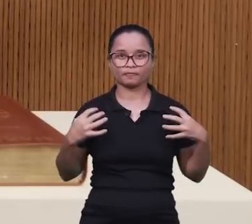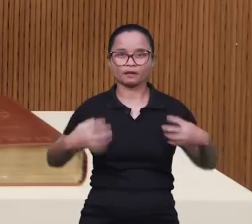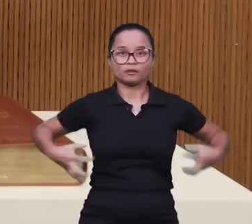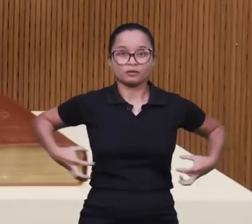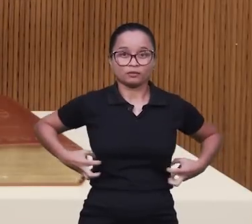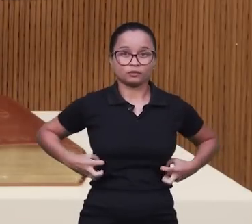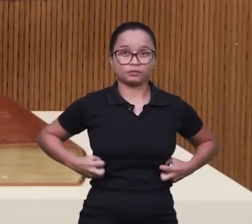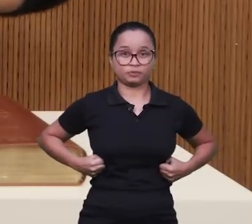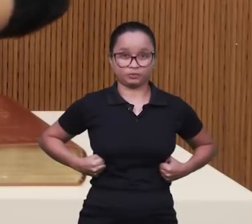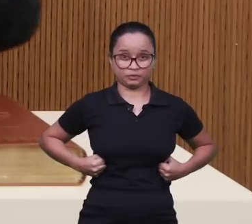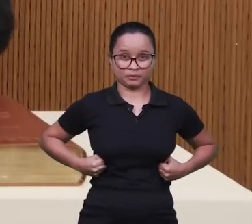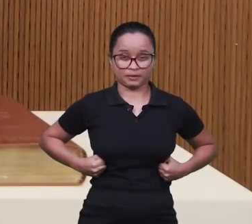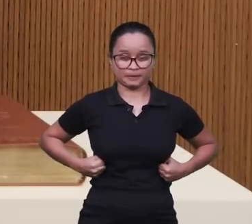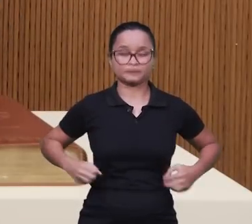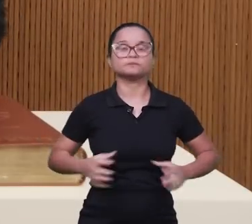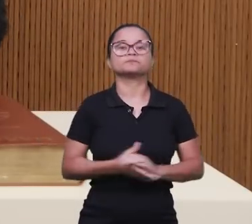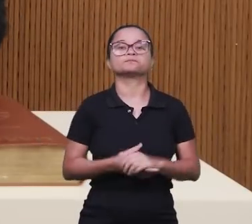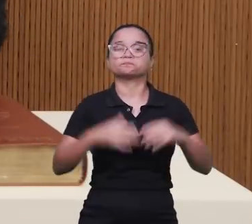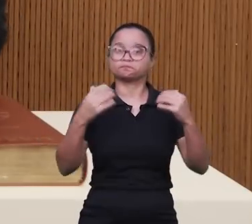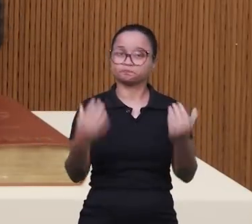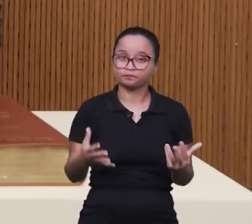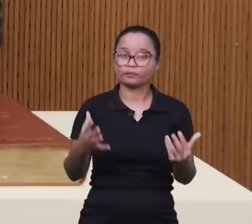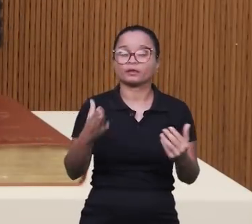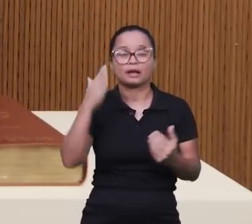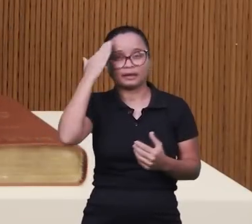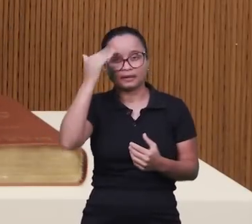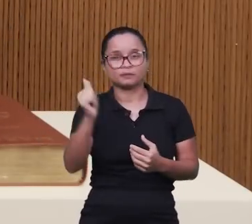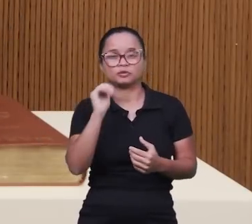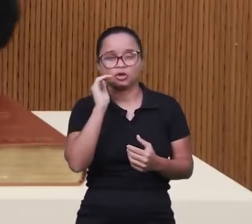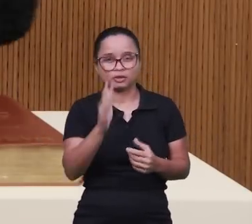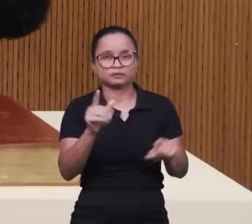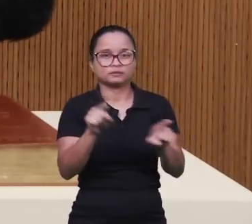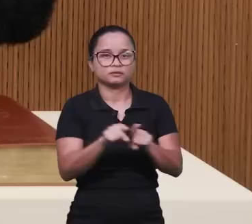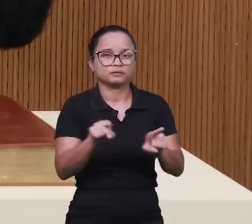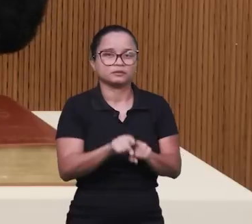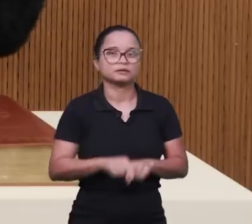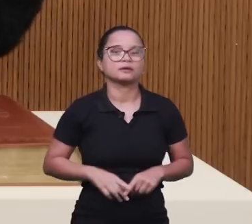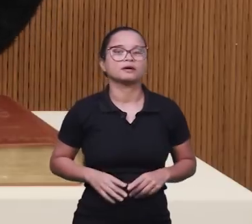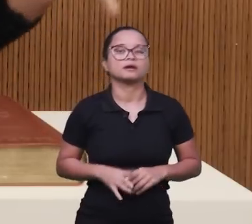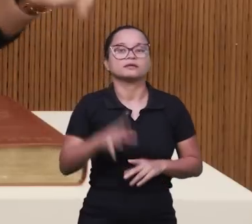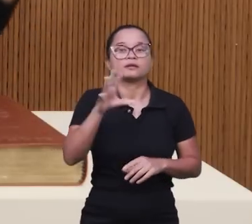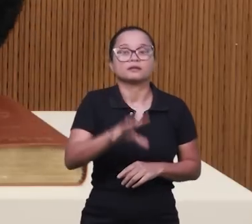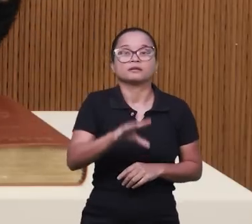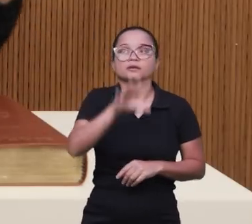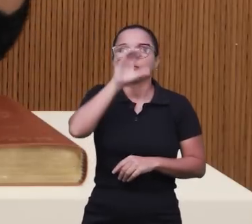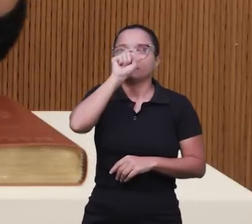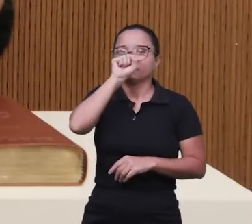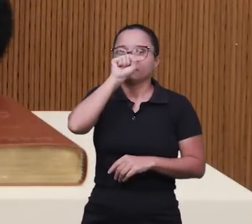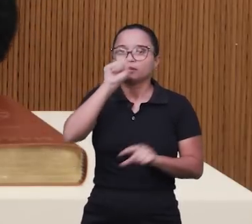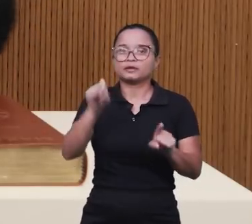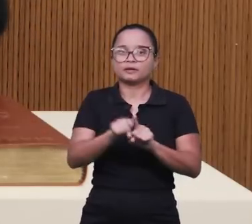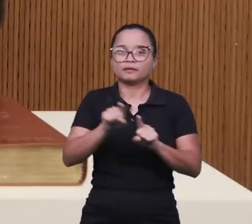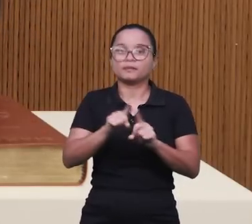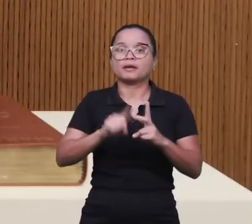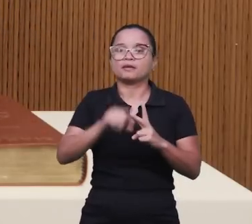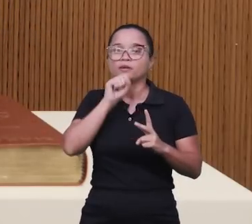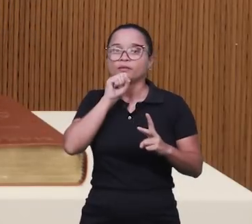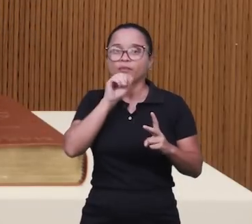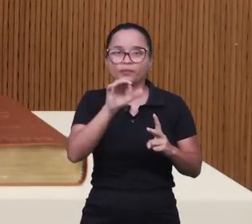suas costelas. Sabemos então que existem músculos de inspiração e músculos